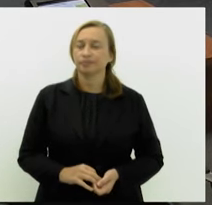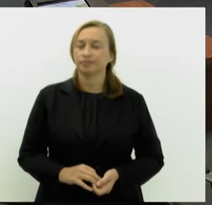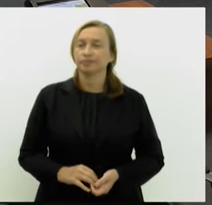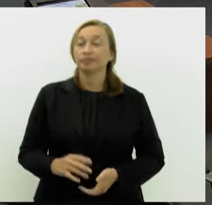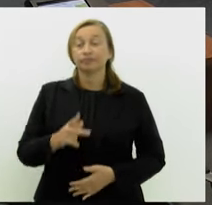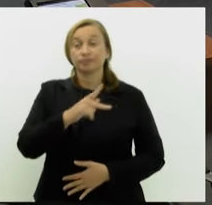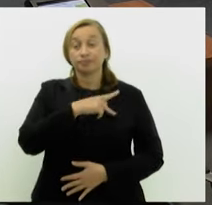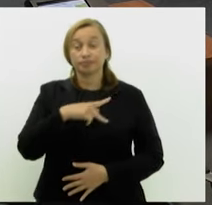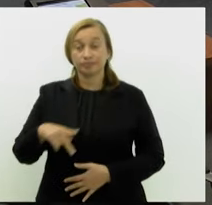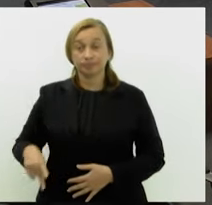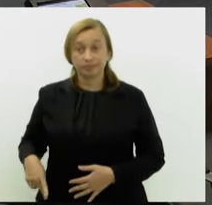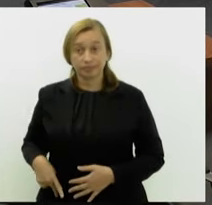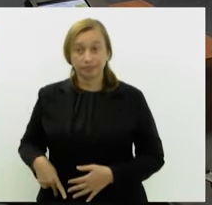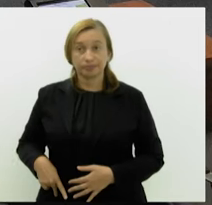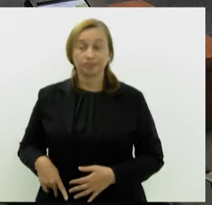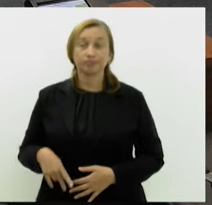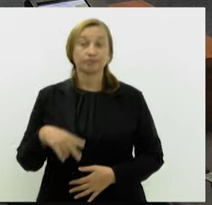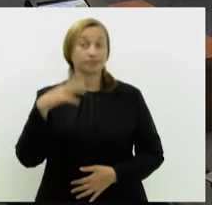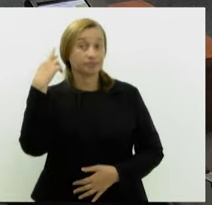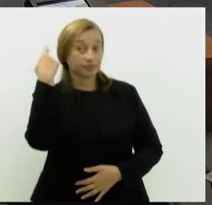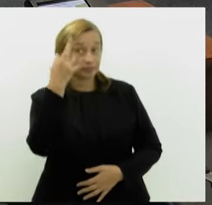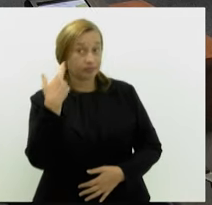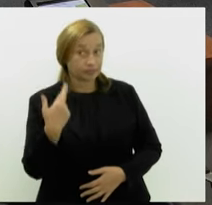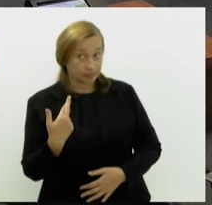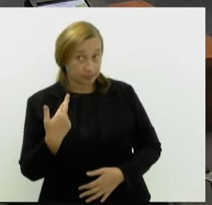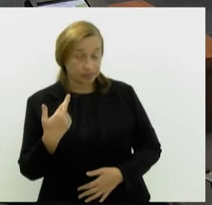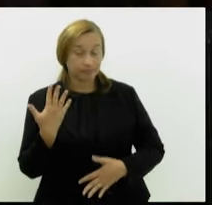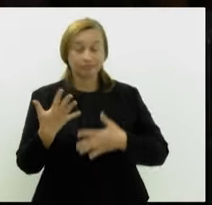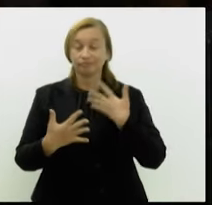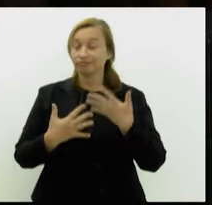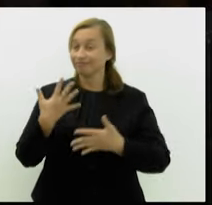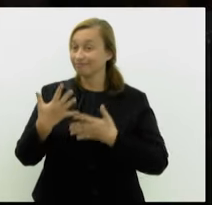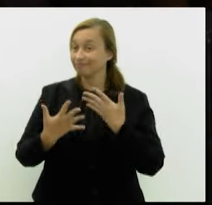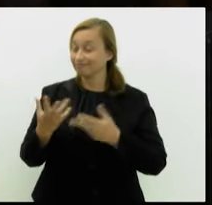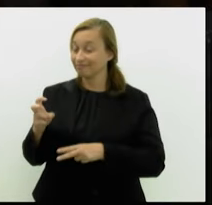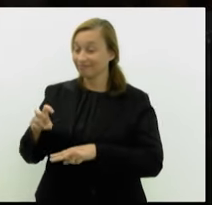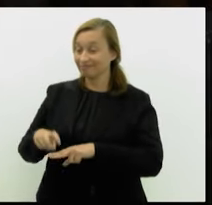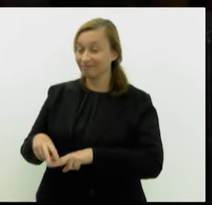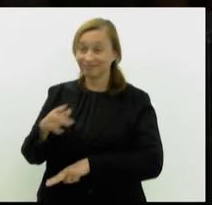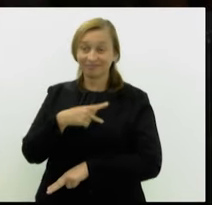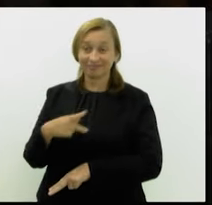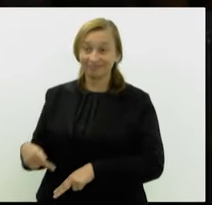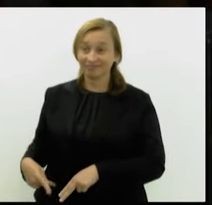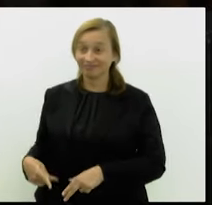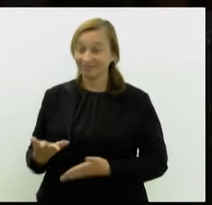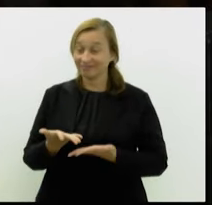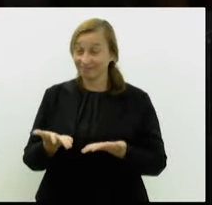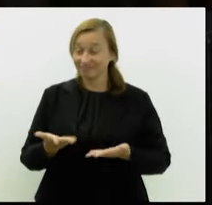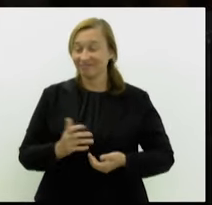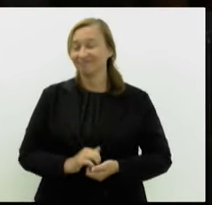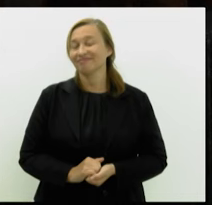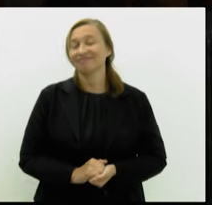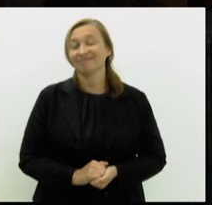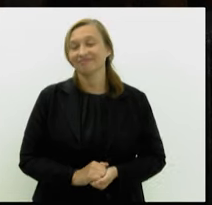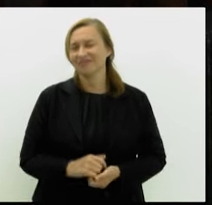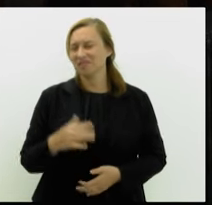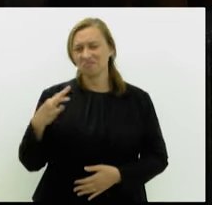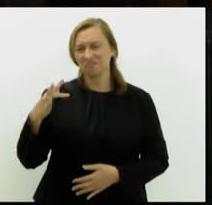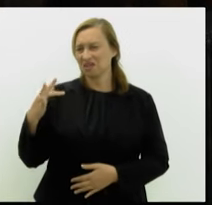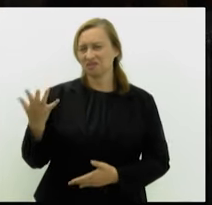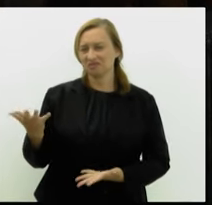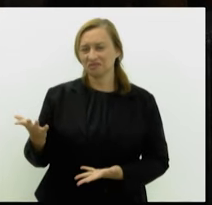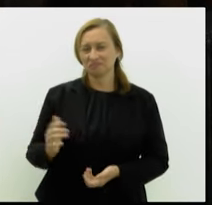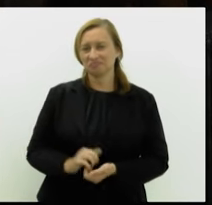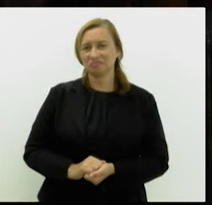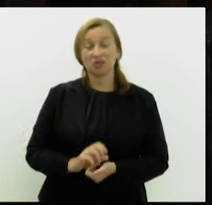Presidenta Renata, uma alegria muito grande tê-la presidindo esta sessão. Serei muito breve, na verdade,